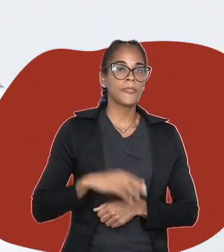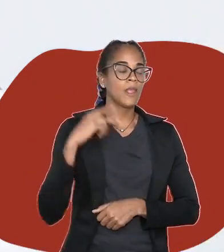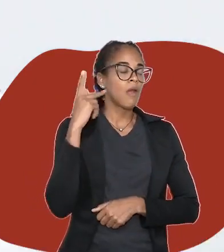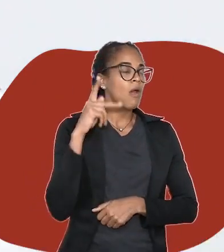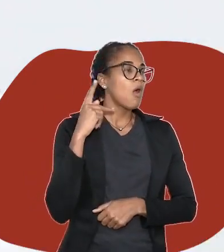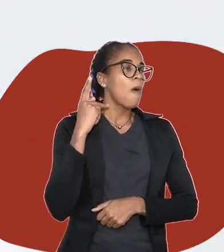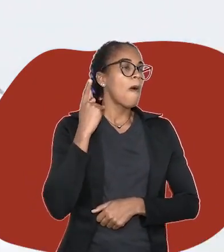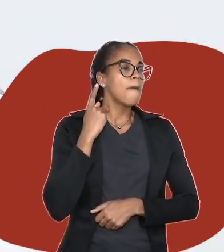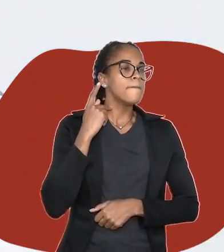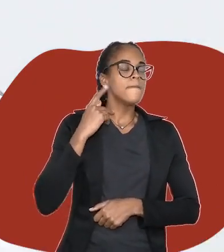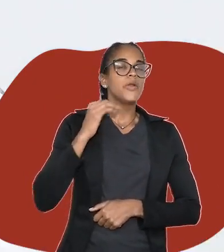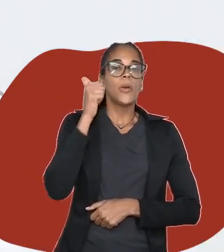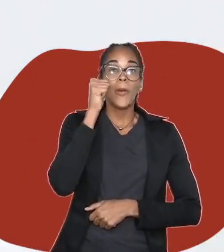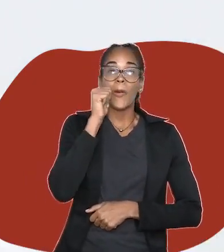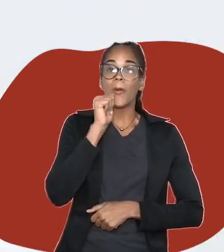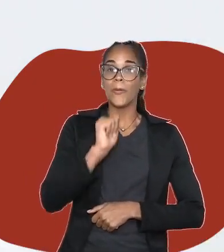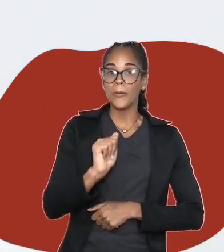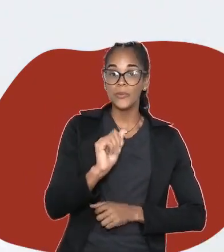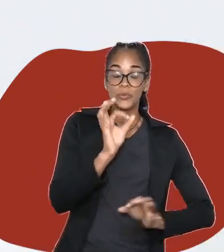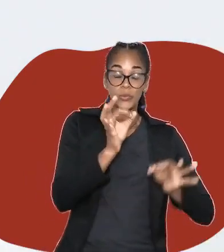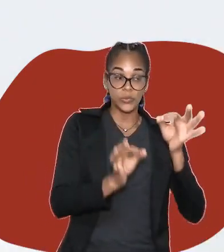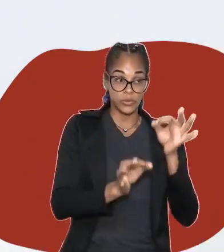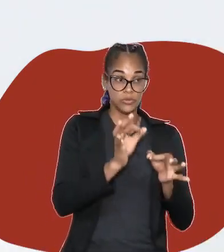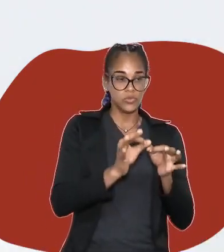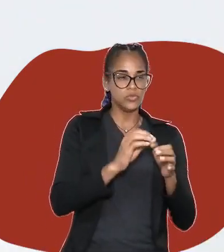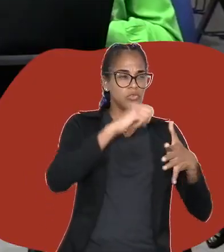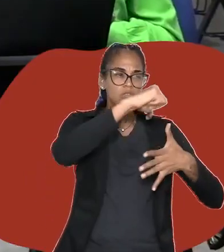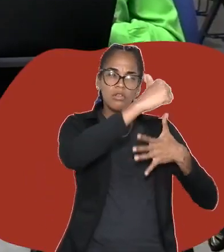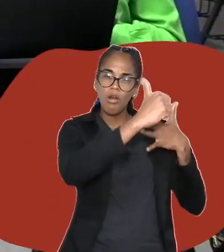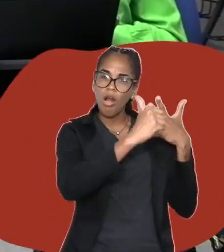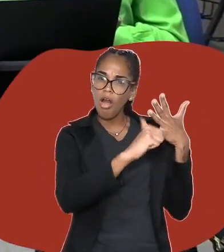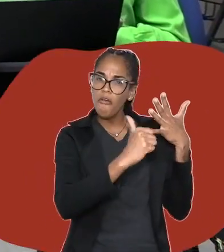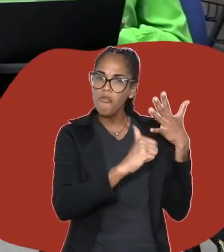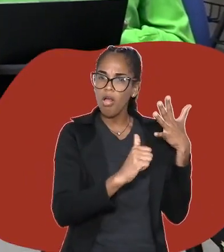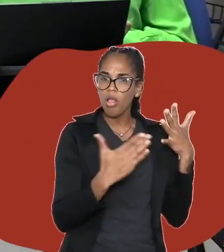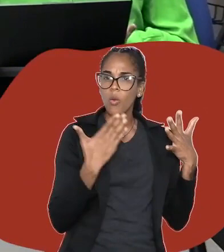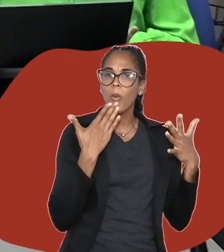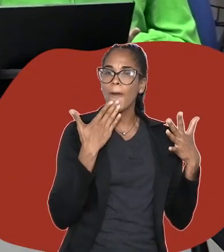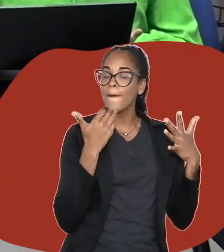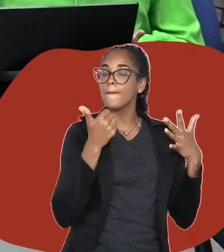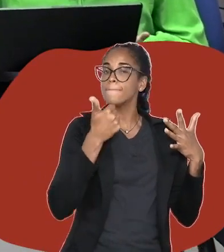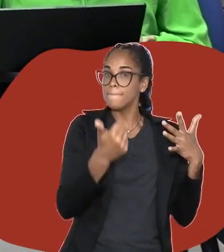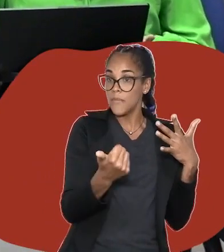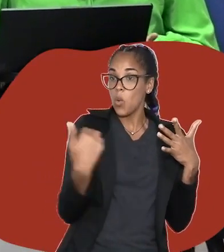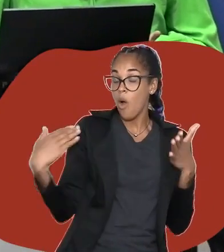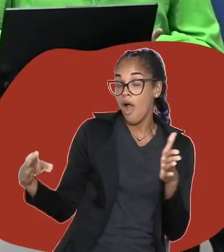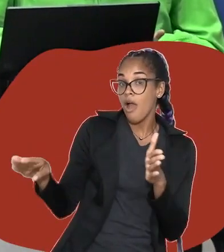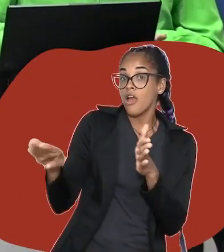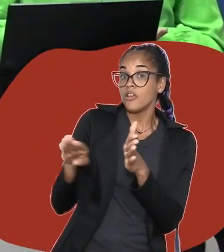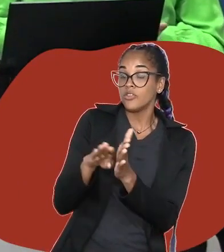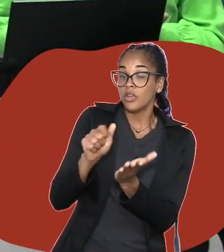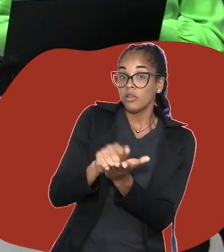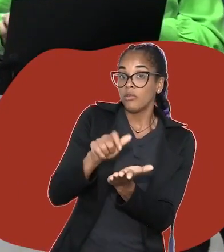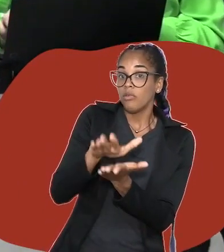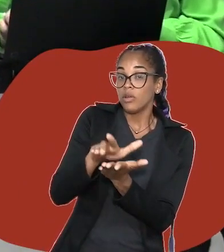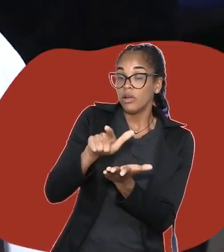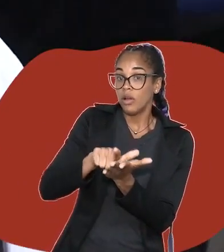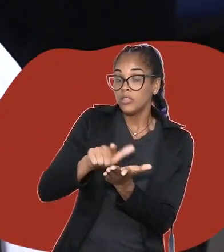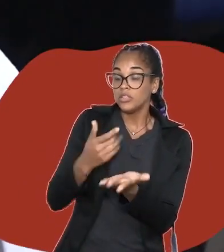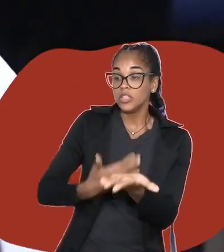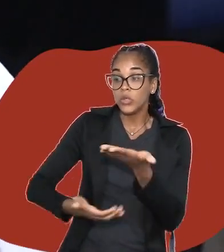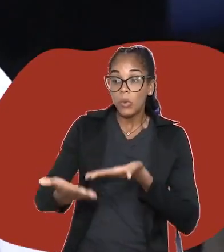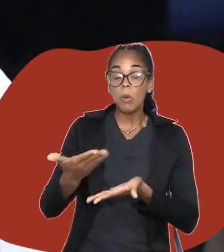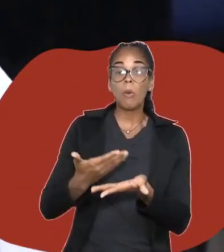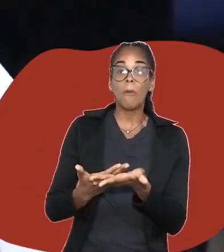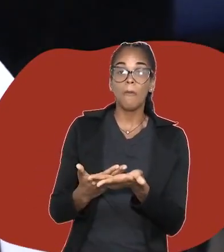A promotora de justiça e coordenadora da circunscrição, Cláudia Magalhães, avaliou como positiva a vinda do Agenda